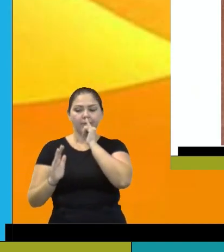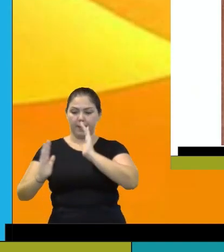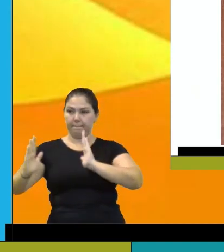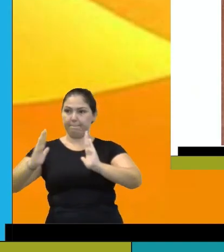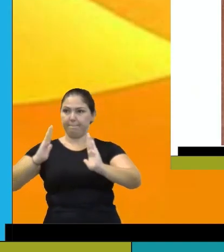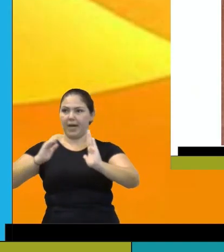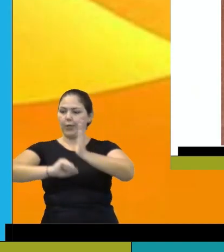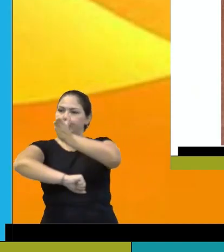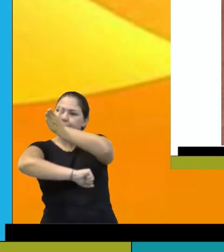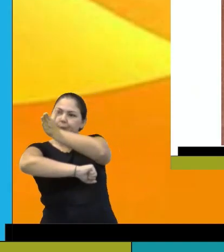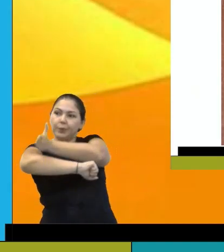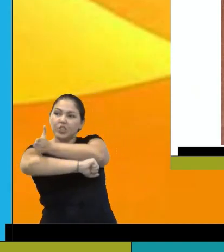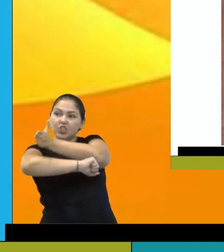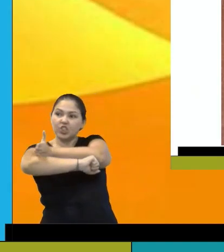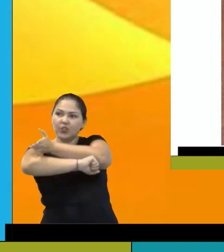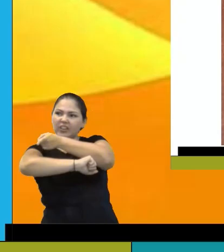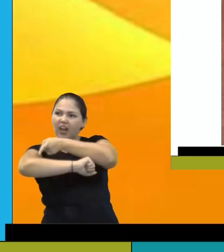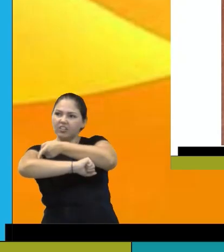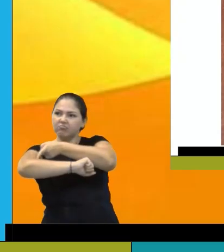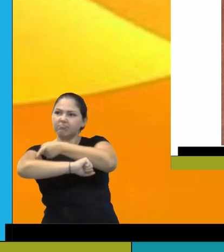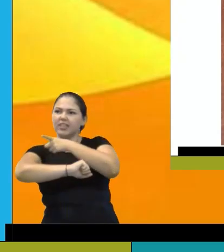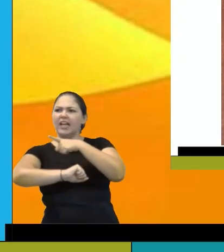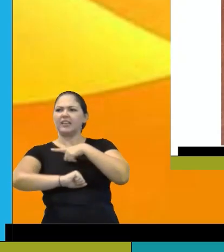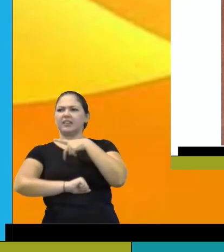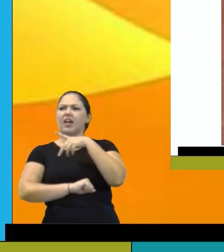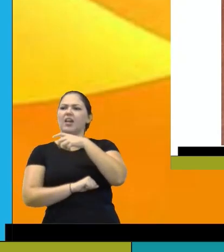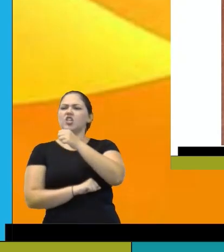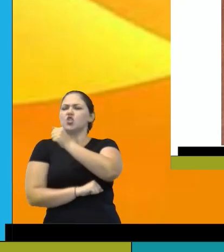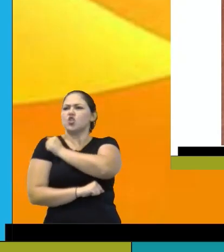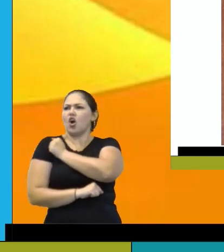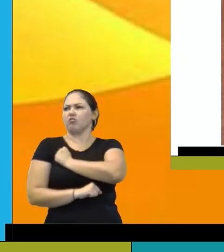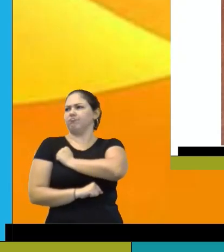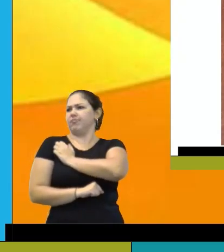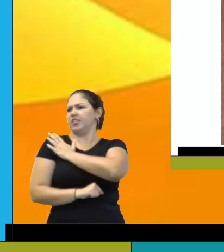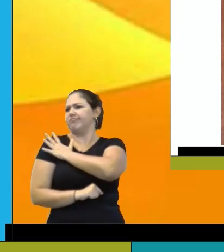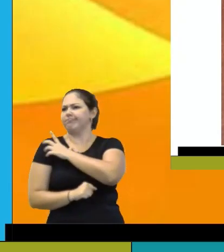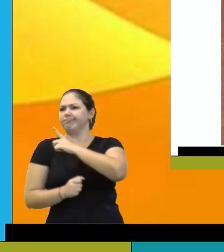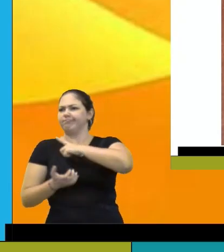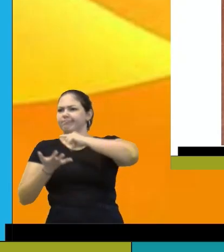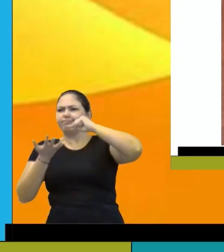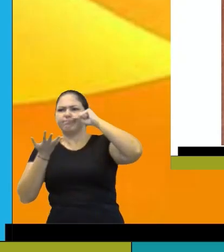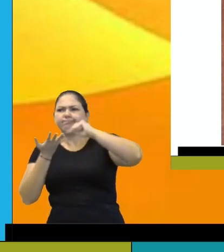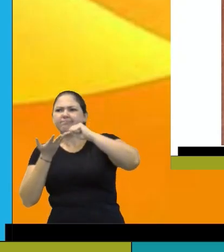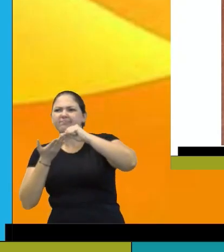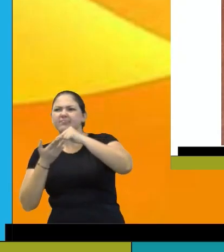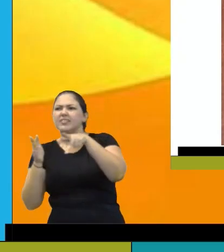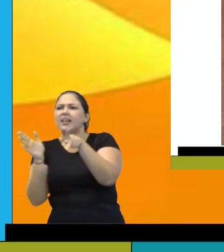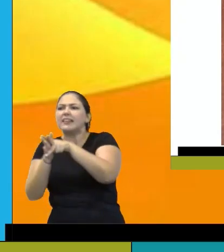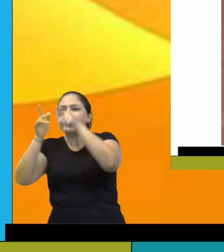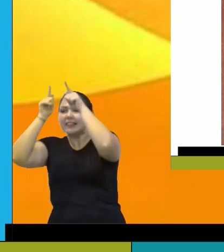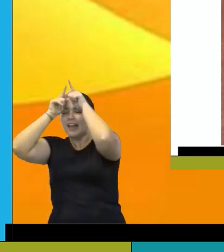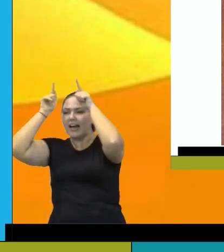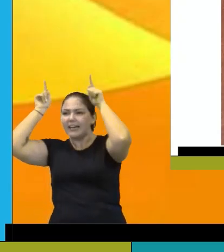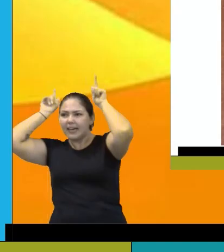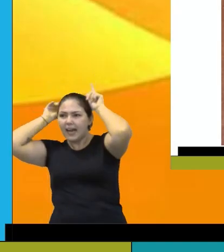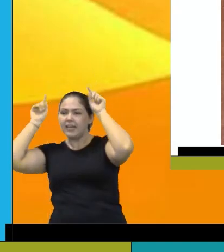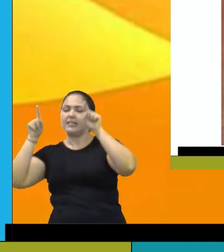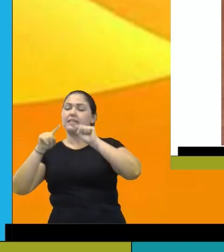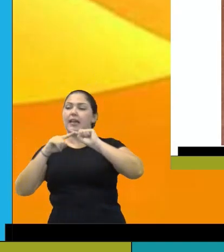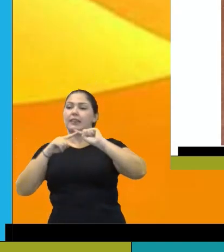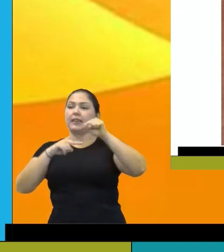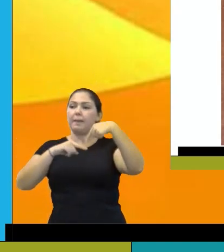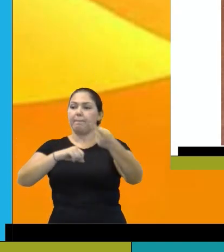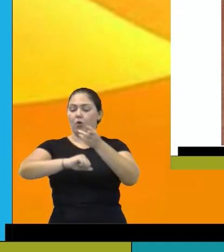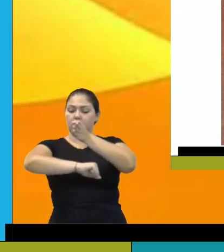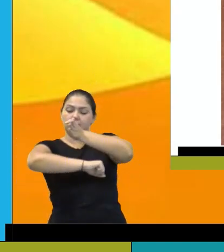pensadores como Sócrates, Platão, Aristóteles, se nós adentrarmos ao período medieval e falarmos